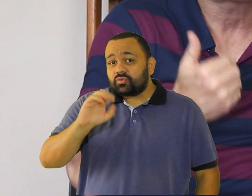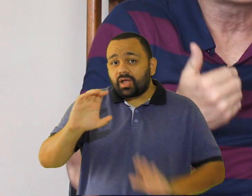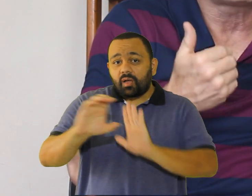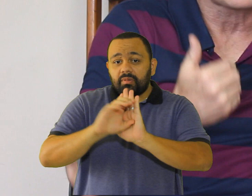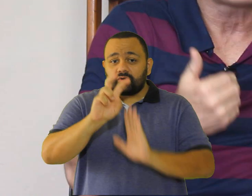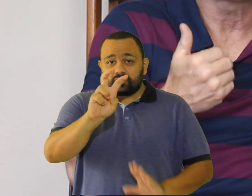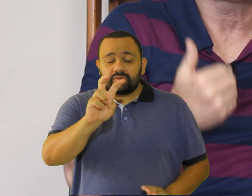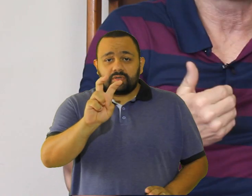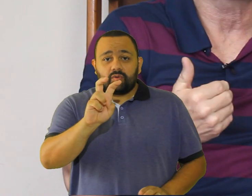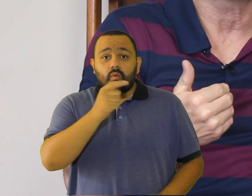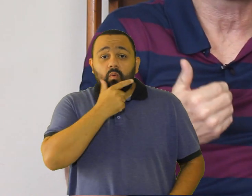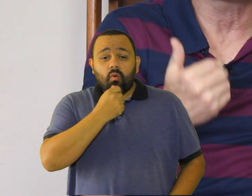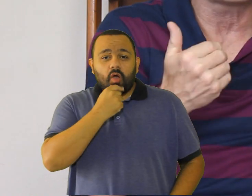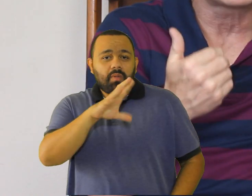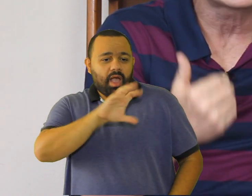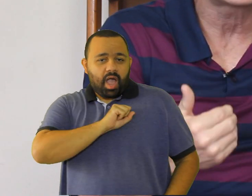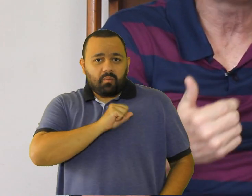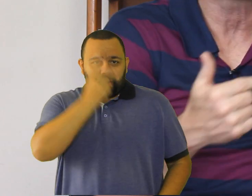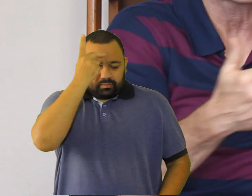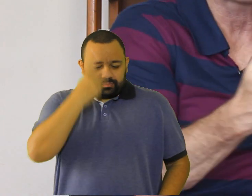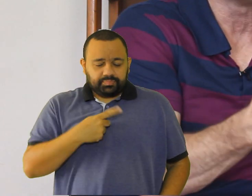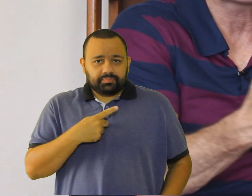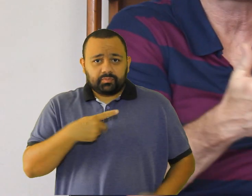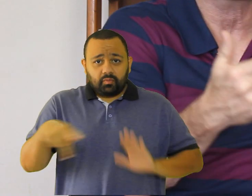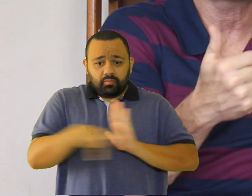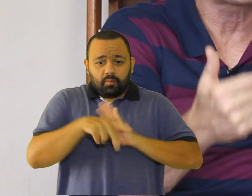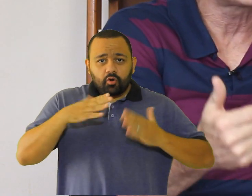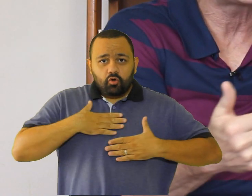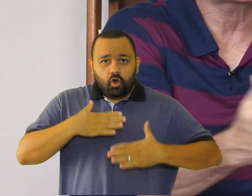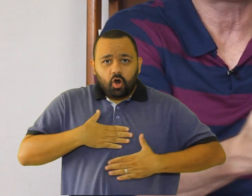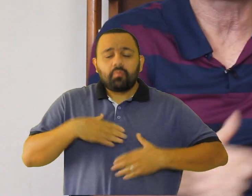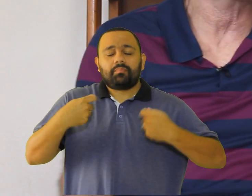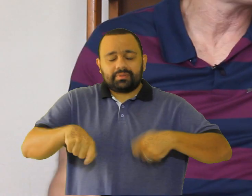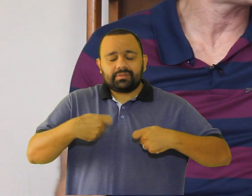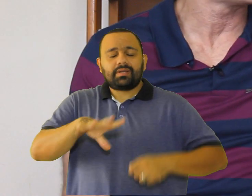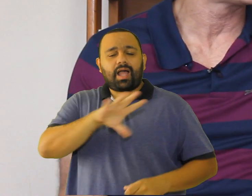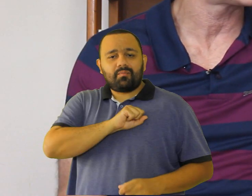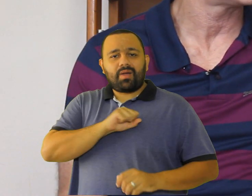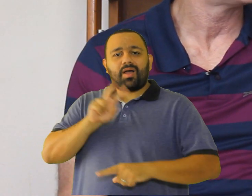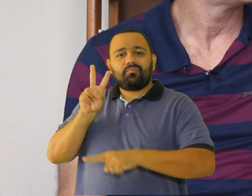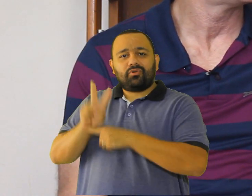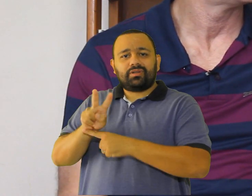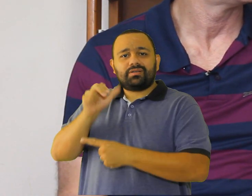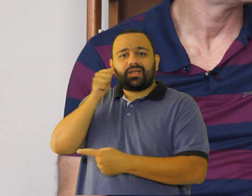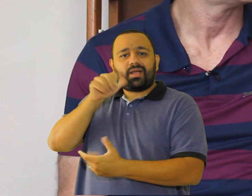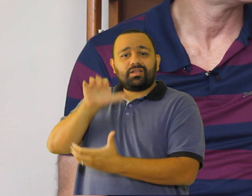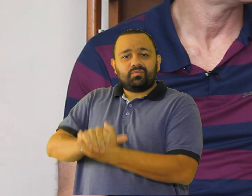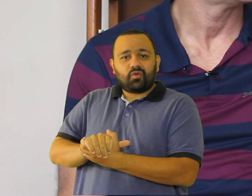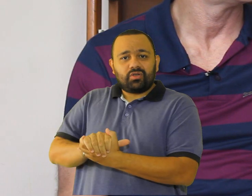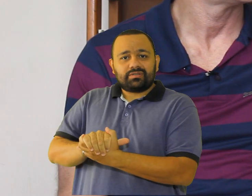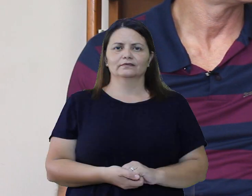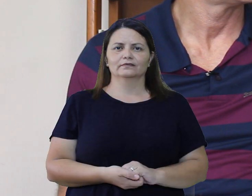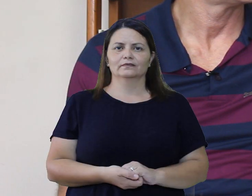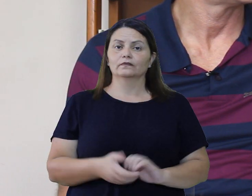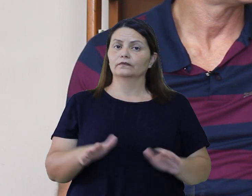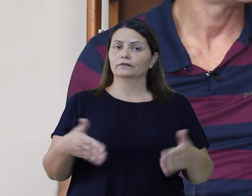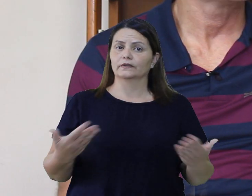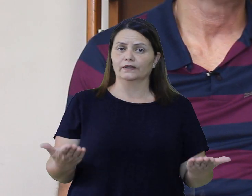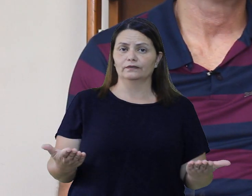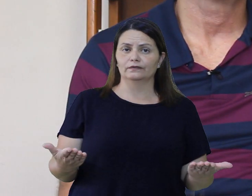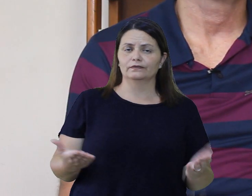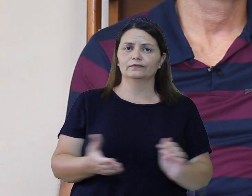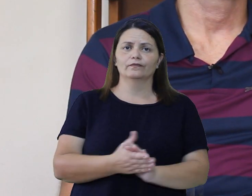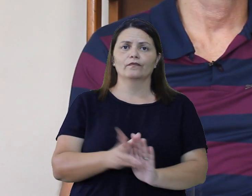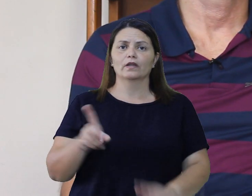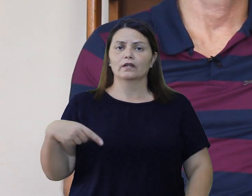homem ama a seu próprio corpo, ele precisa amar e proteger a sua esposa. Obviamente, na